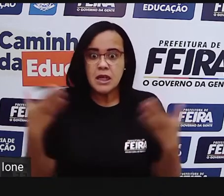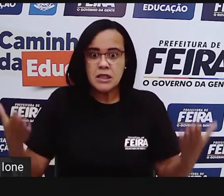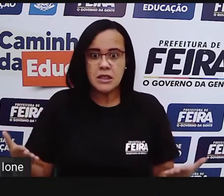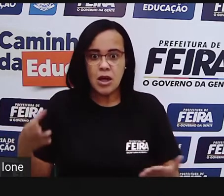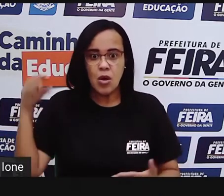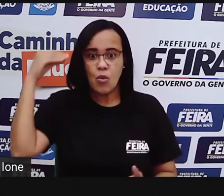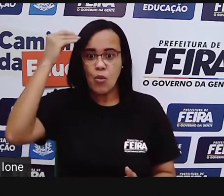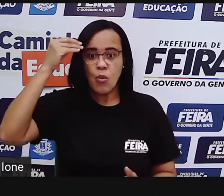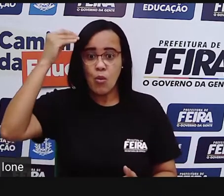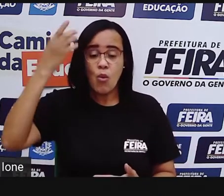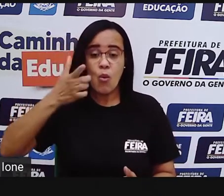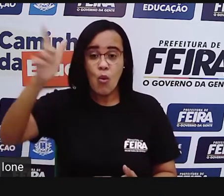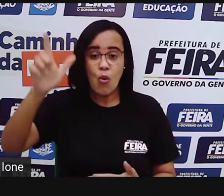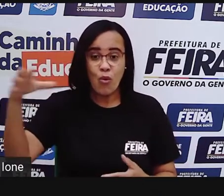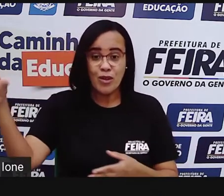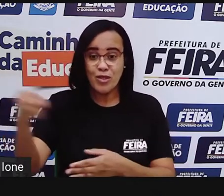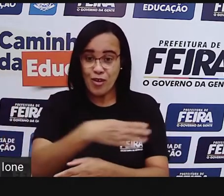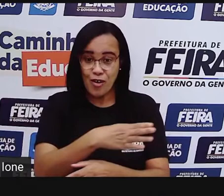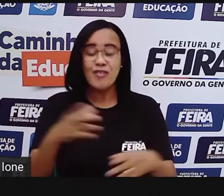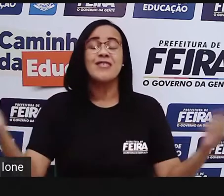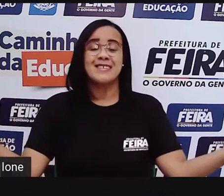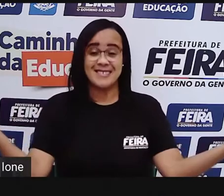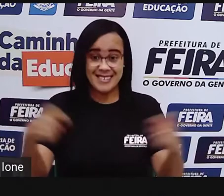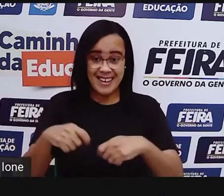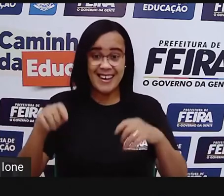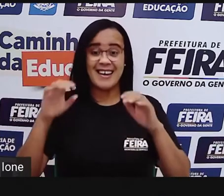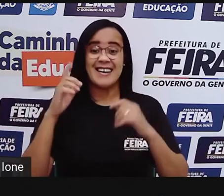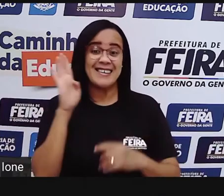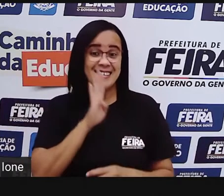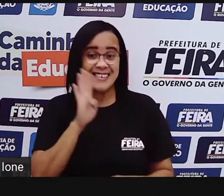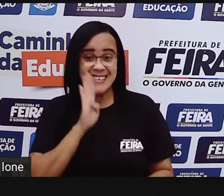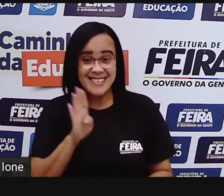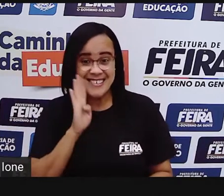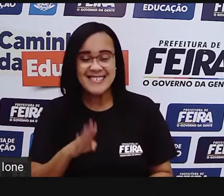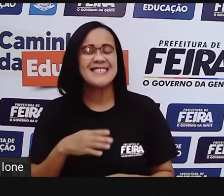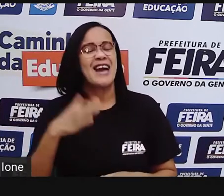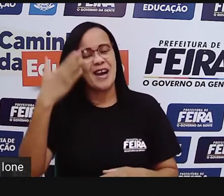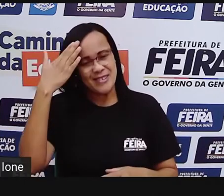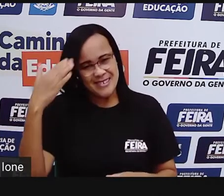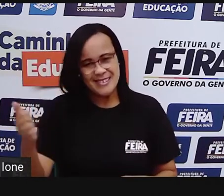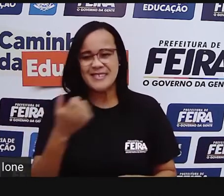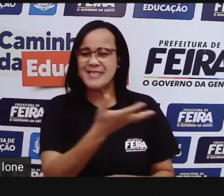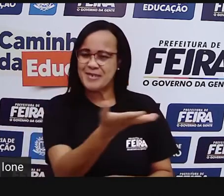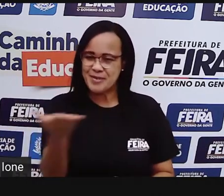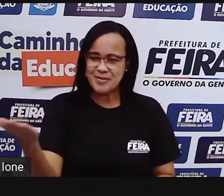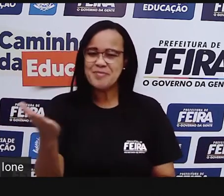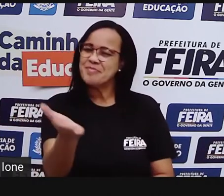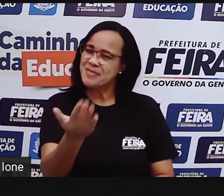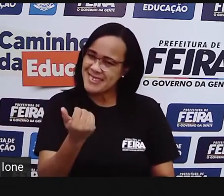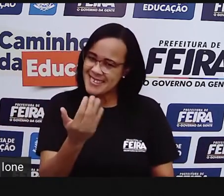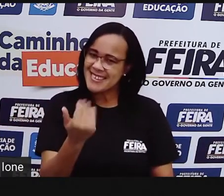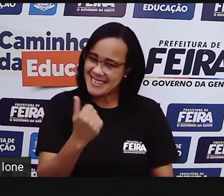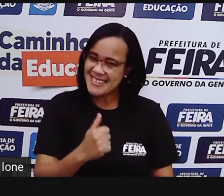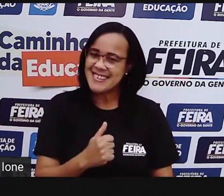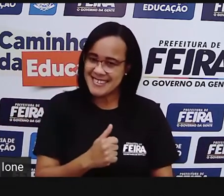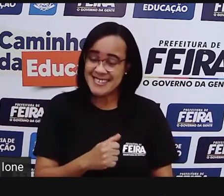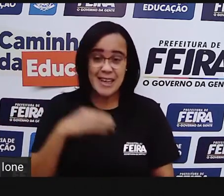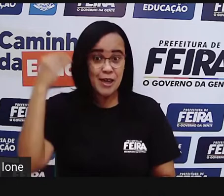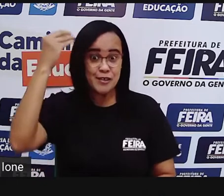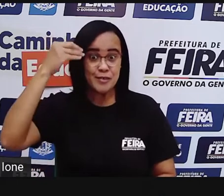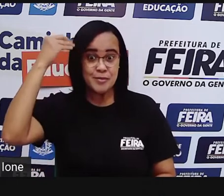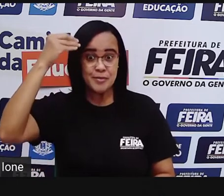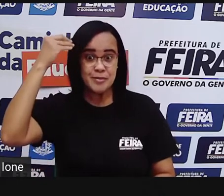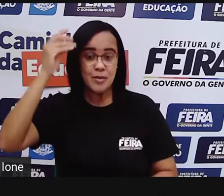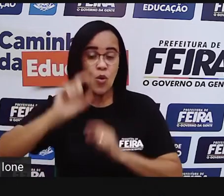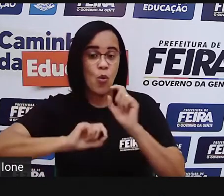experiência? Ah, muito bom! Eu sabia que vocês queriam aprender outra experiência. E para essa experiência, vamos